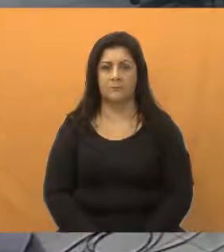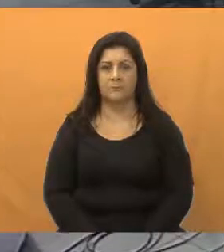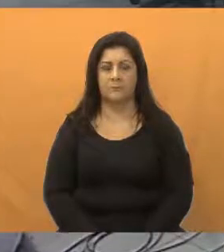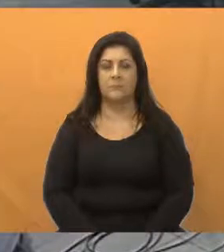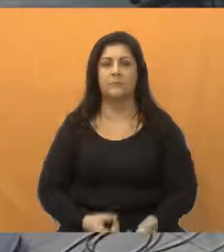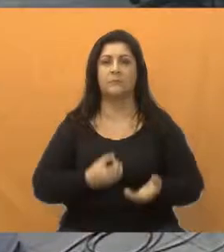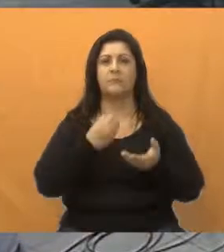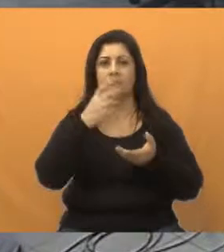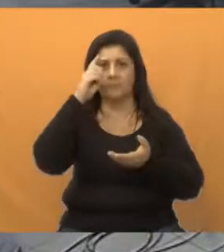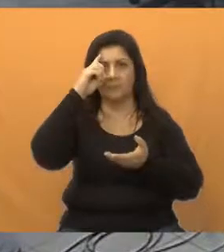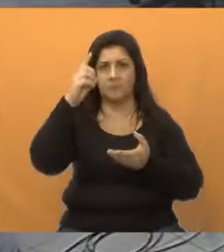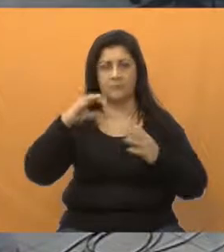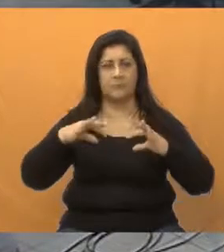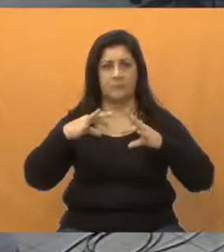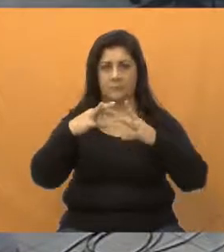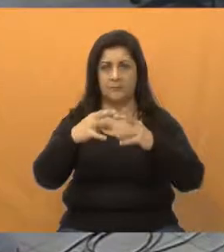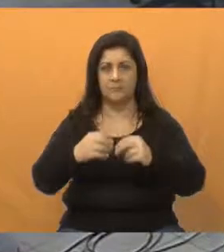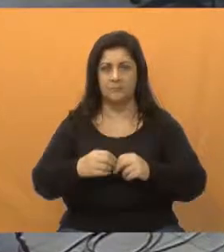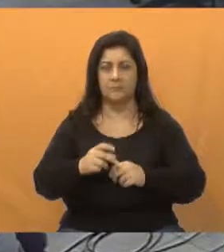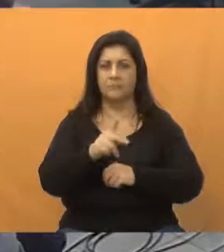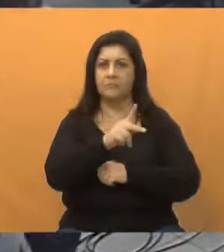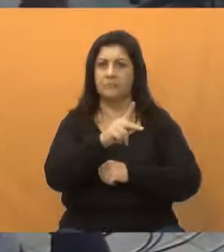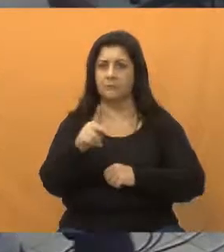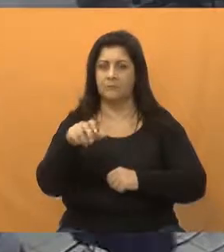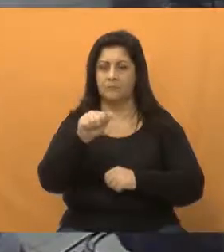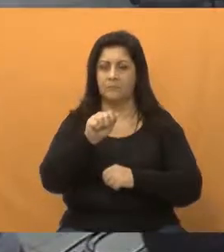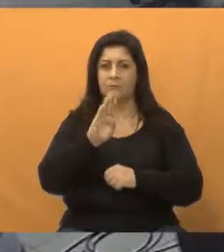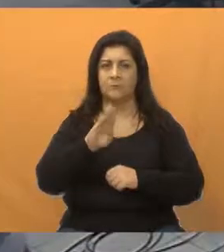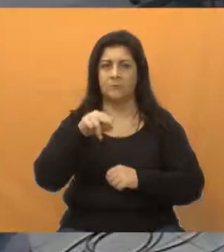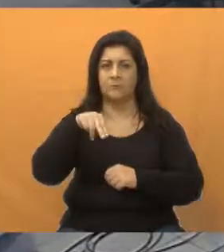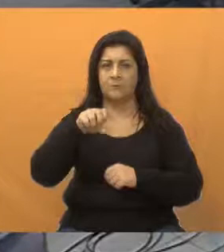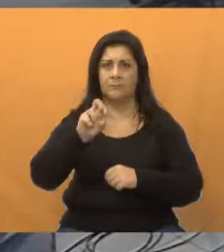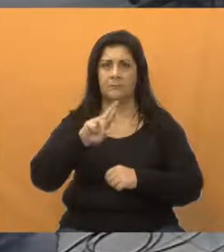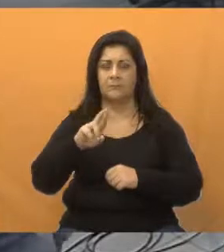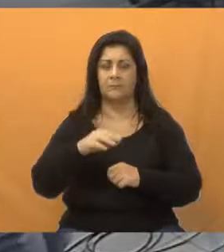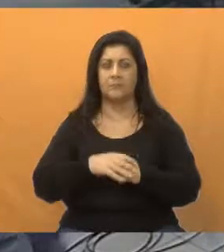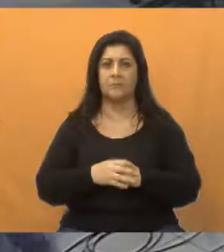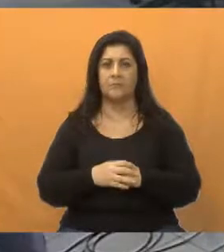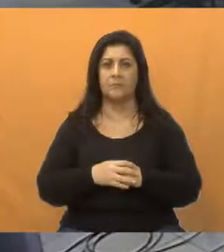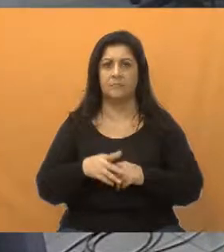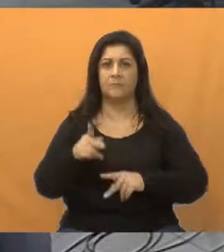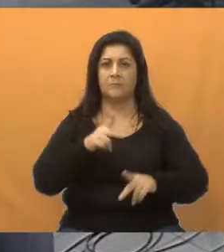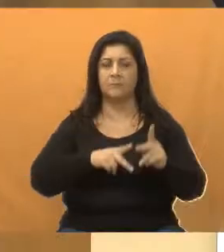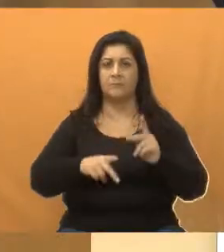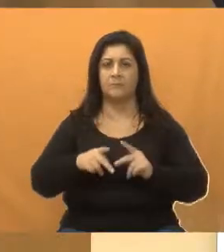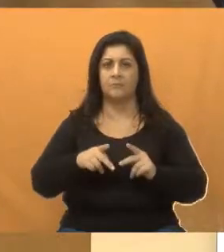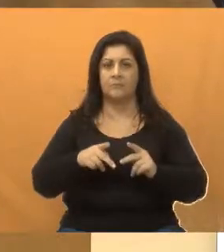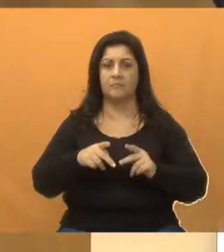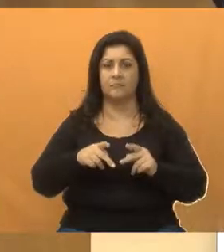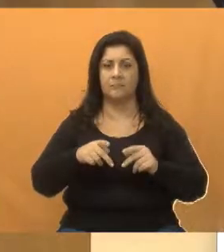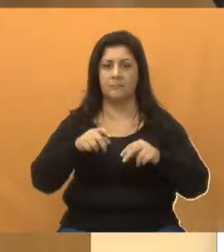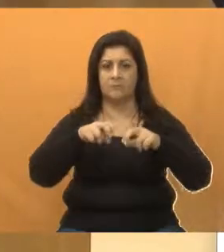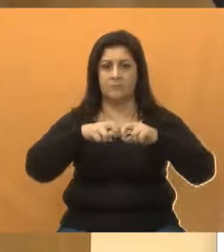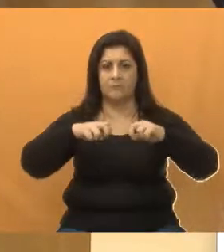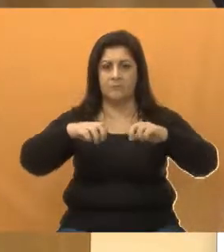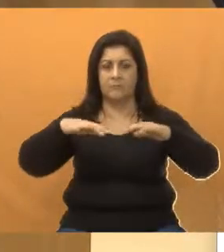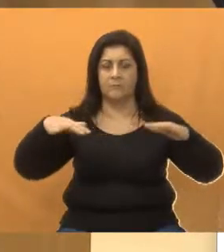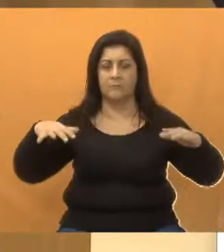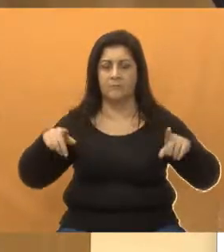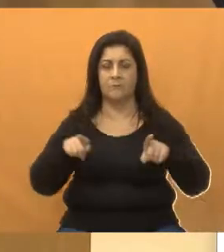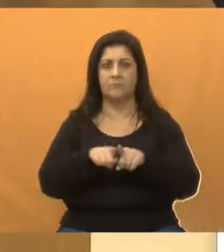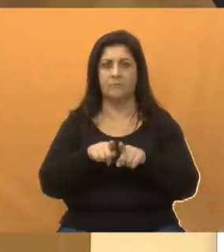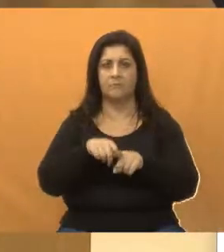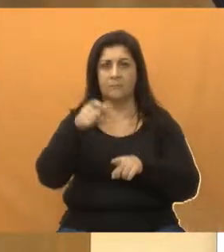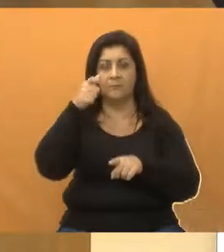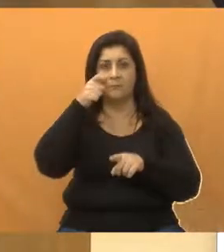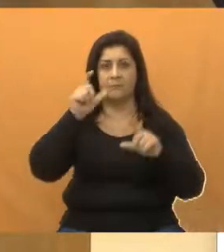Bom dia a todos, presidente Amner, os colegas vereadores, o público que nos acompanha aqui na galeria e nos assiste